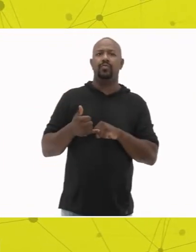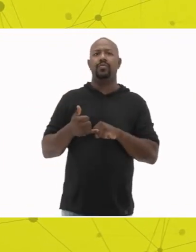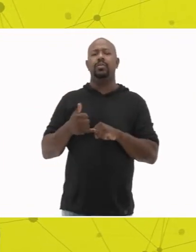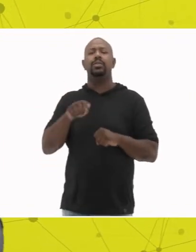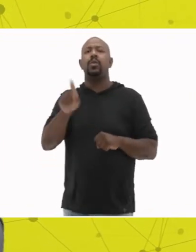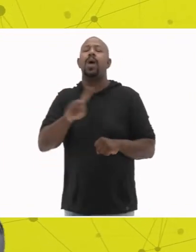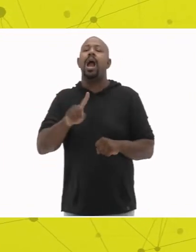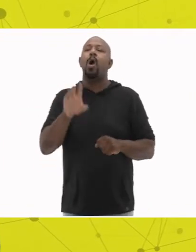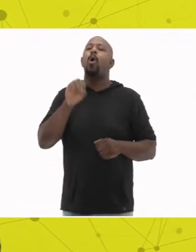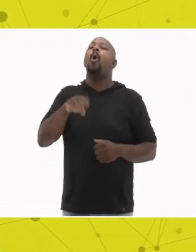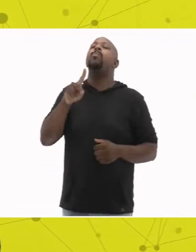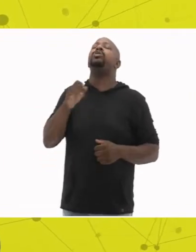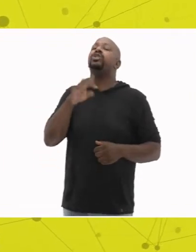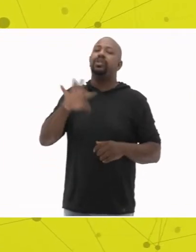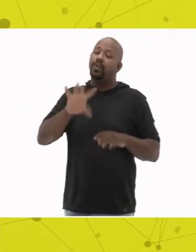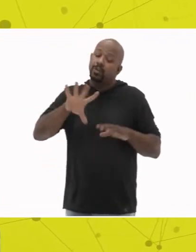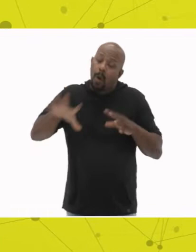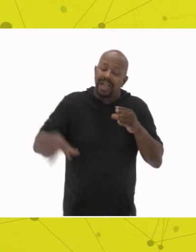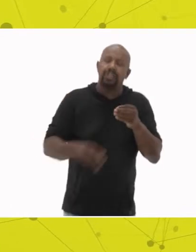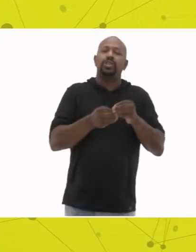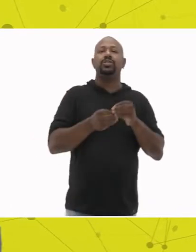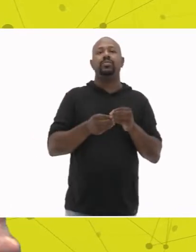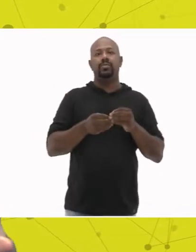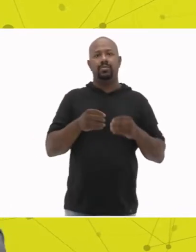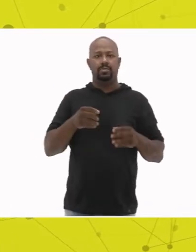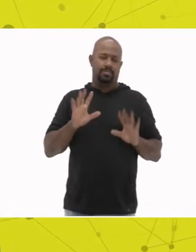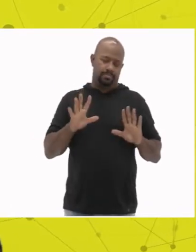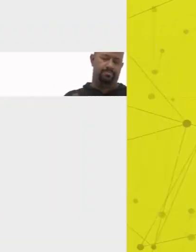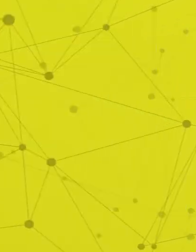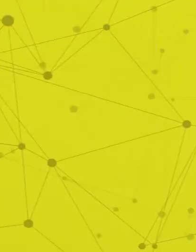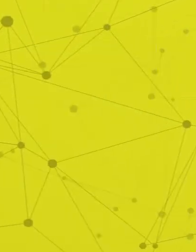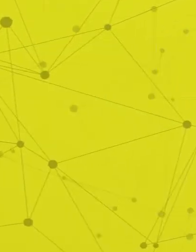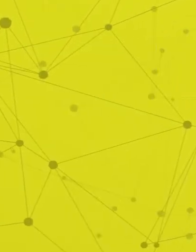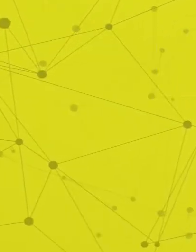combustível. Se for vista como combustível, tão logo ele acabe, frustra.